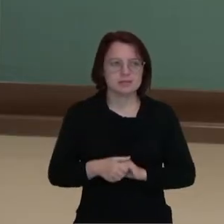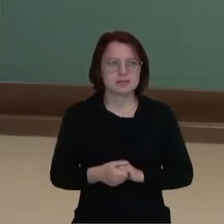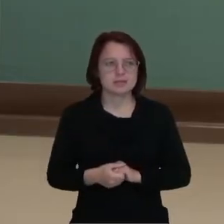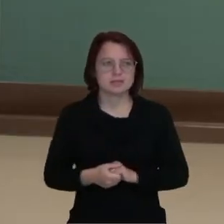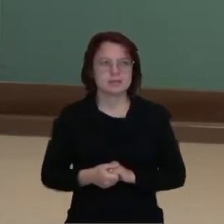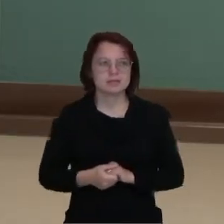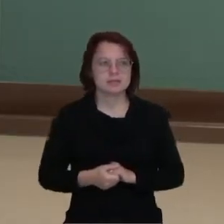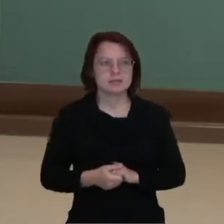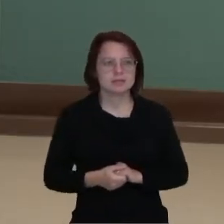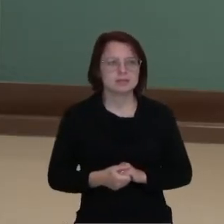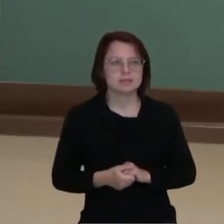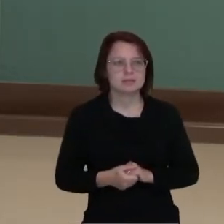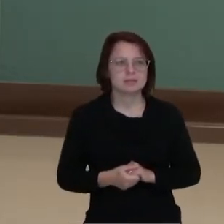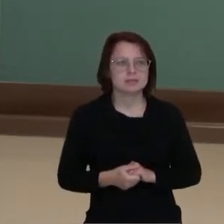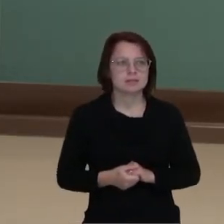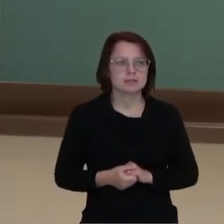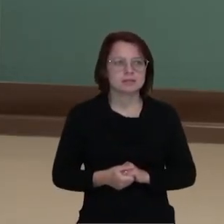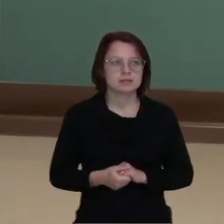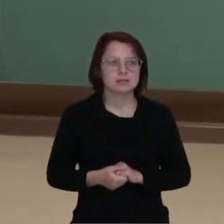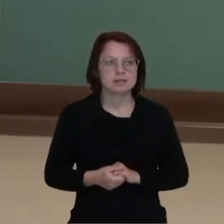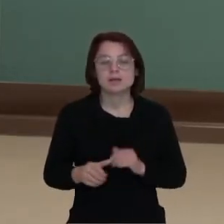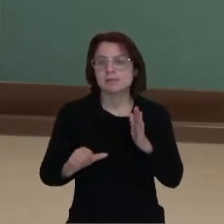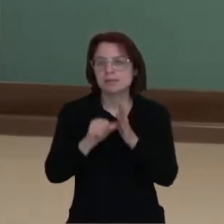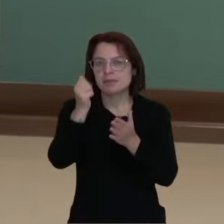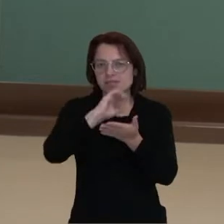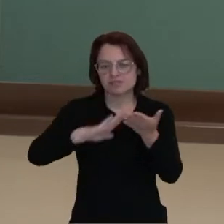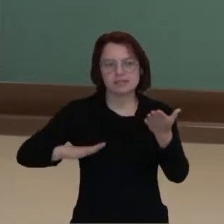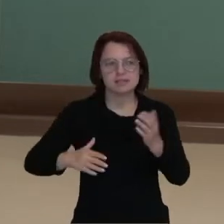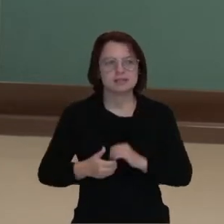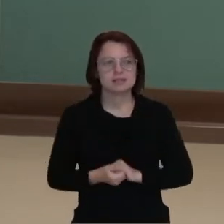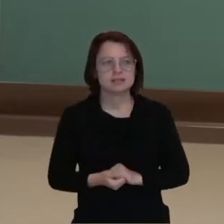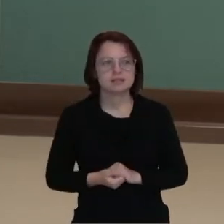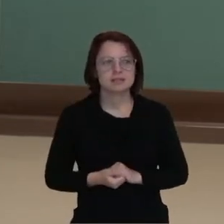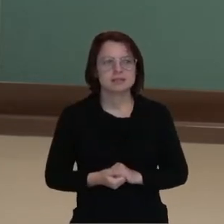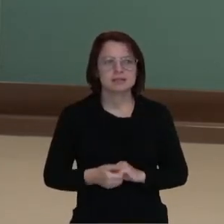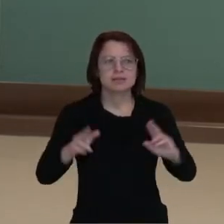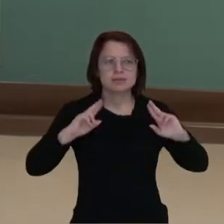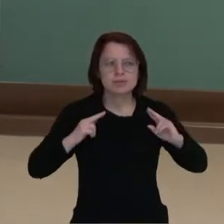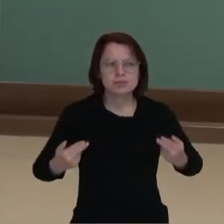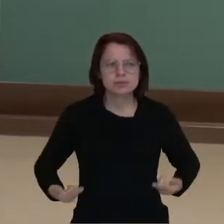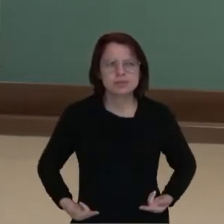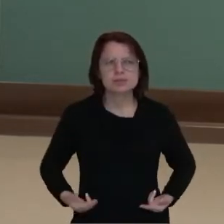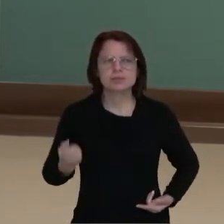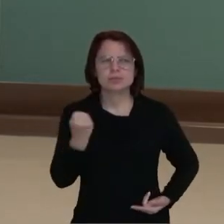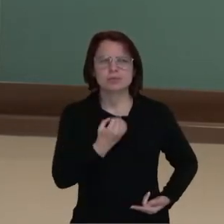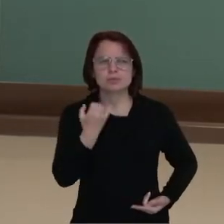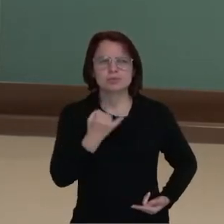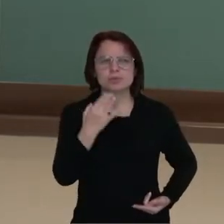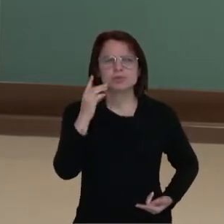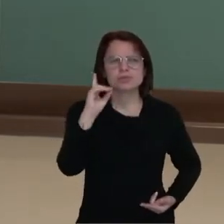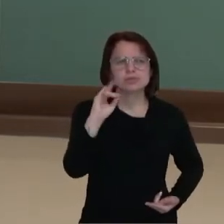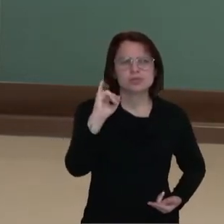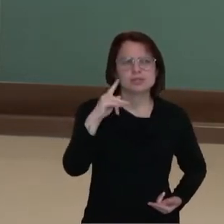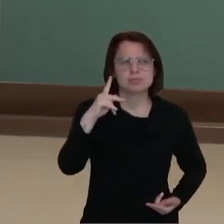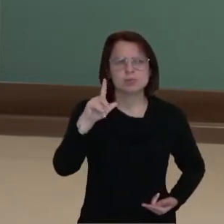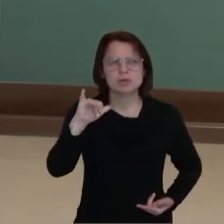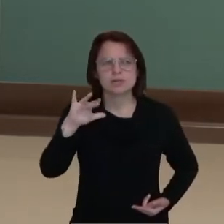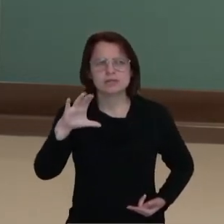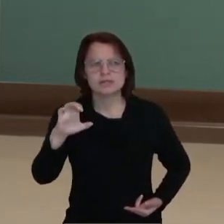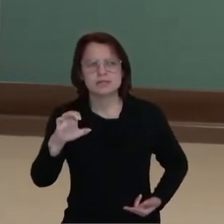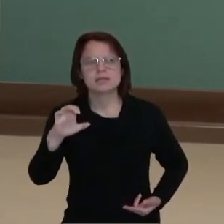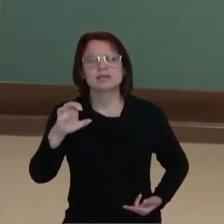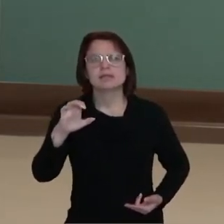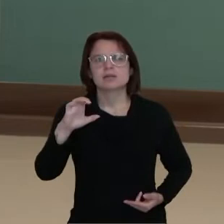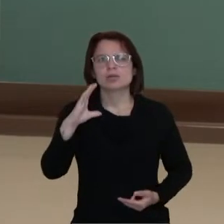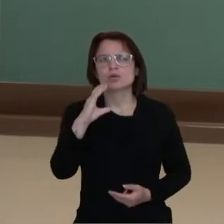e o Y. Vamos lá para uma atividade. Na espécie humana, o número diploide de cromossomos é 46.